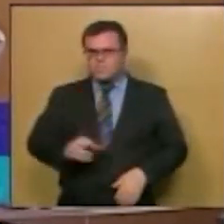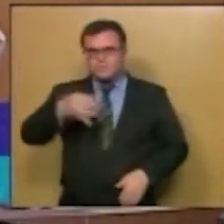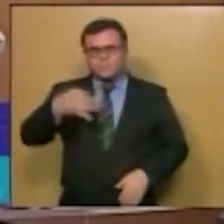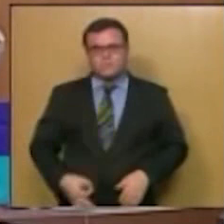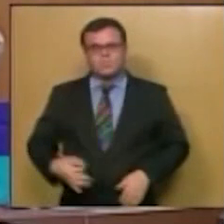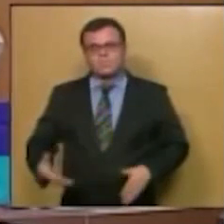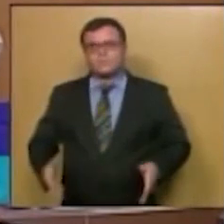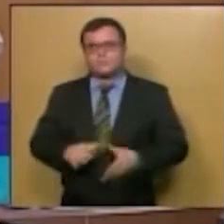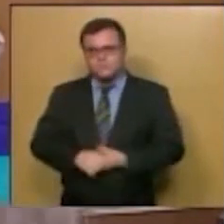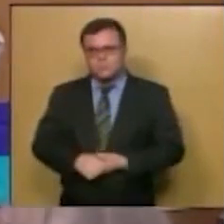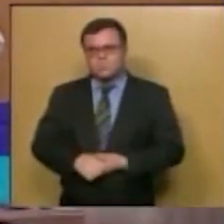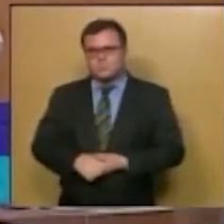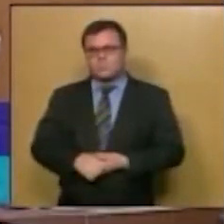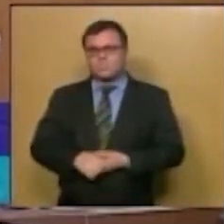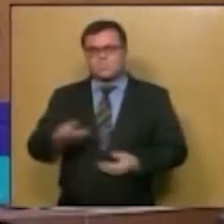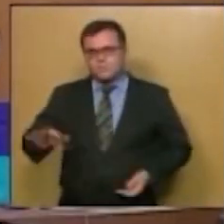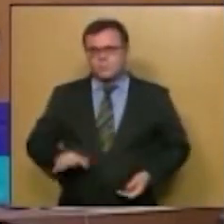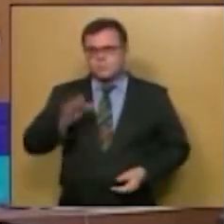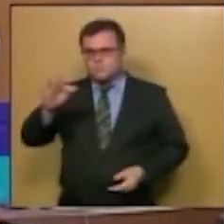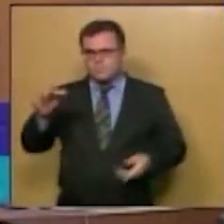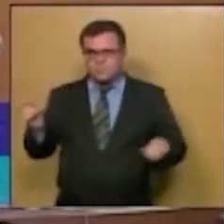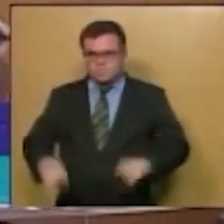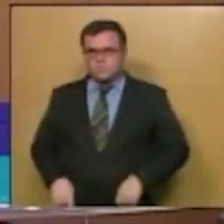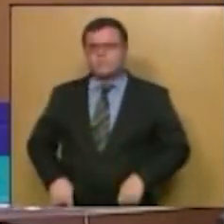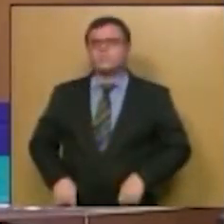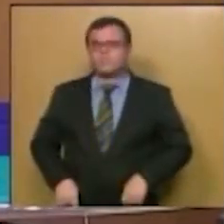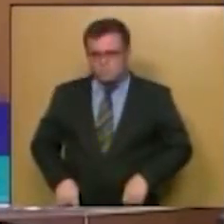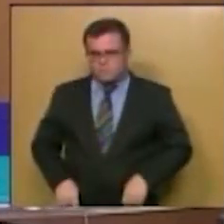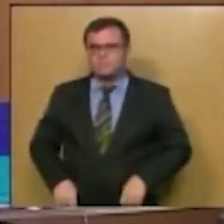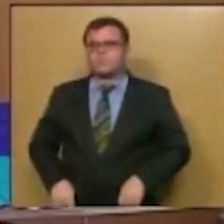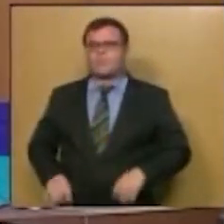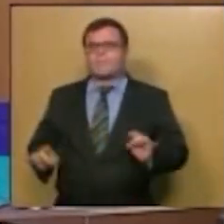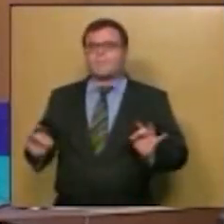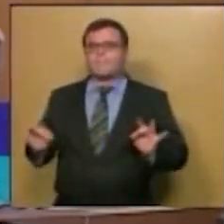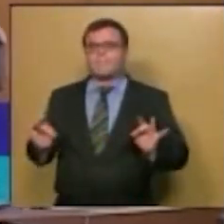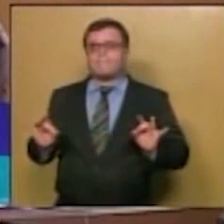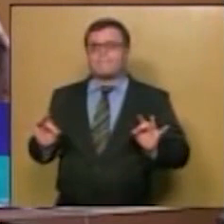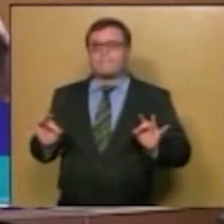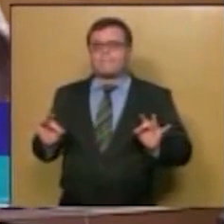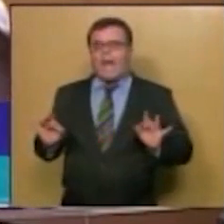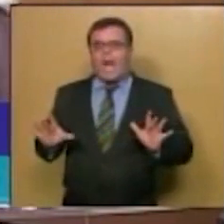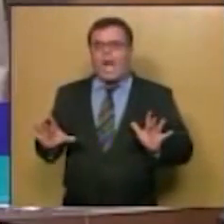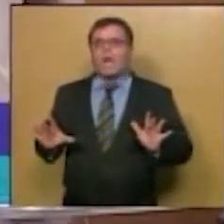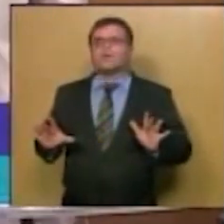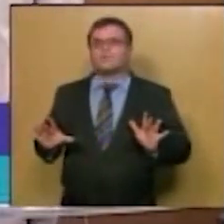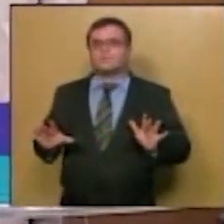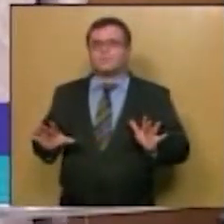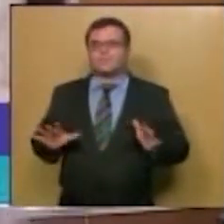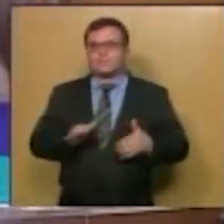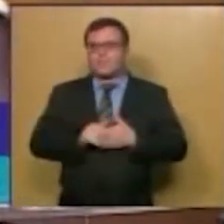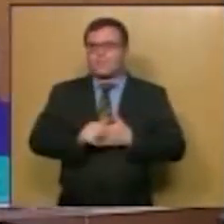ouviu e ouvirá na explosão a explosão alinhar a minha